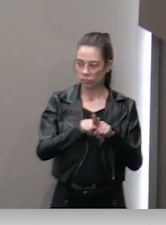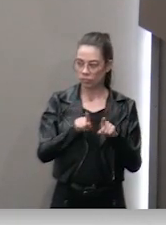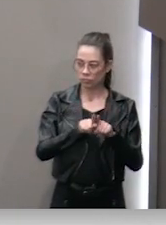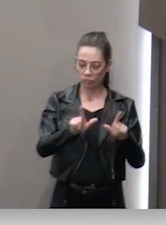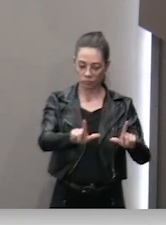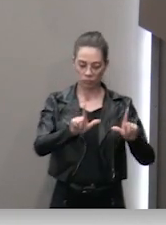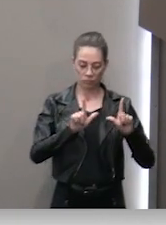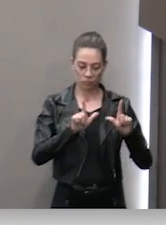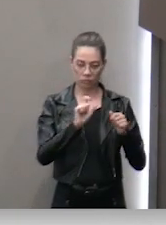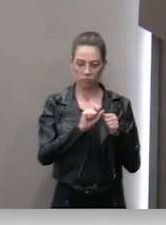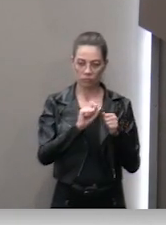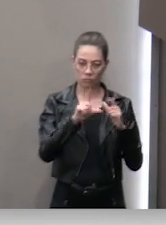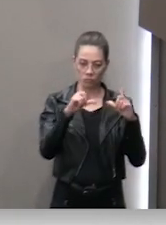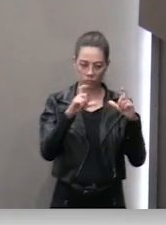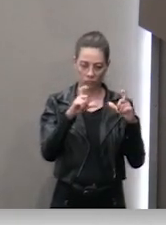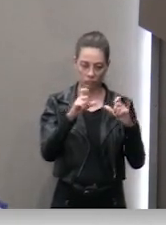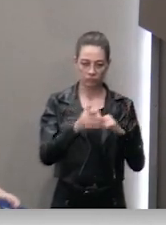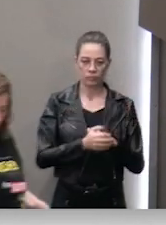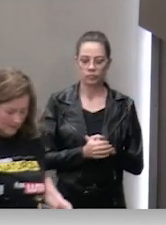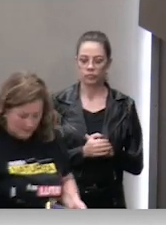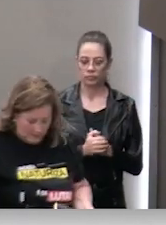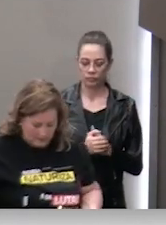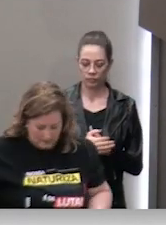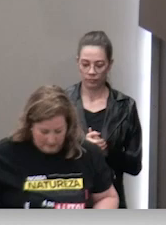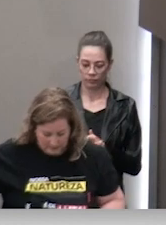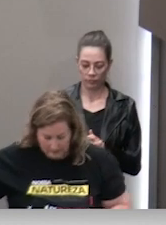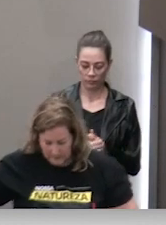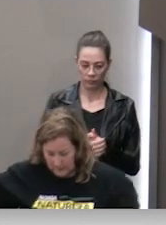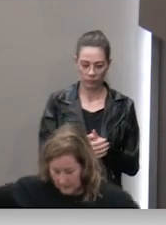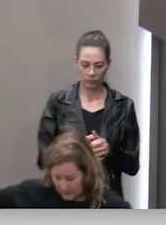placa, vamos lá. Os vereadores aqui em cima do plenário aqui.